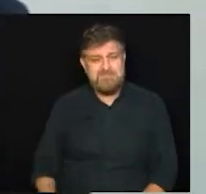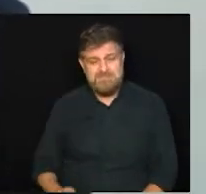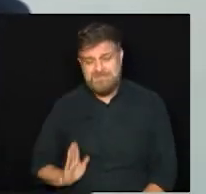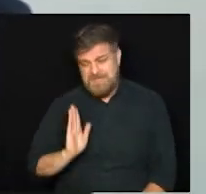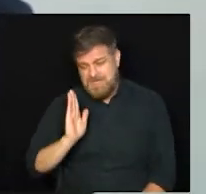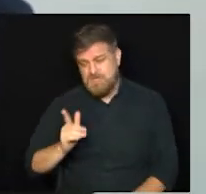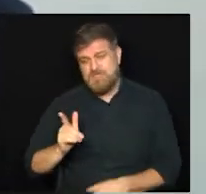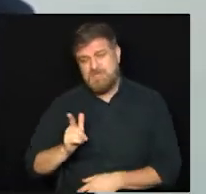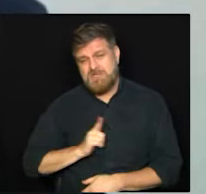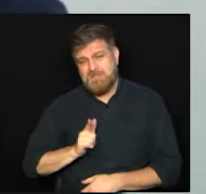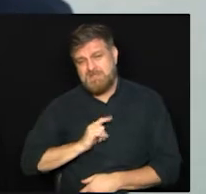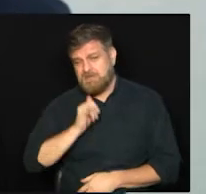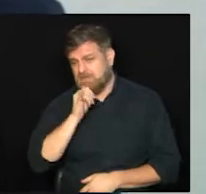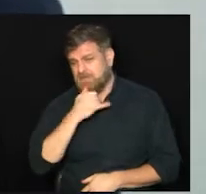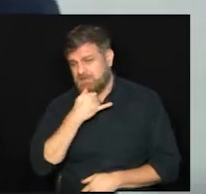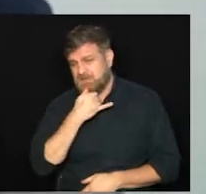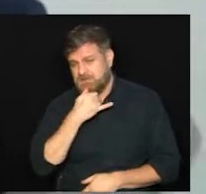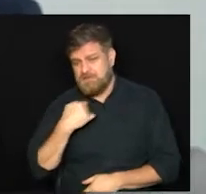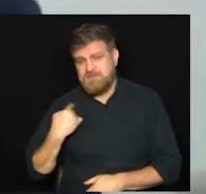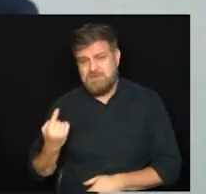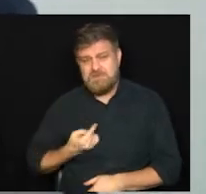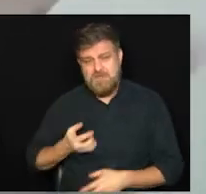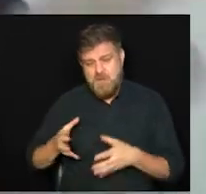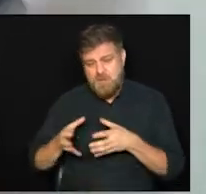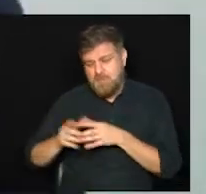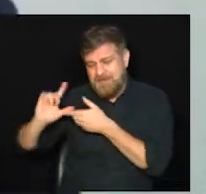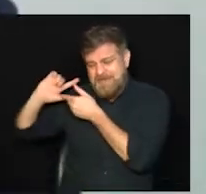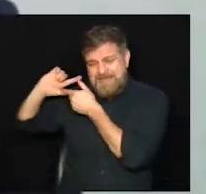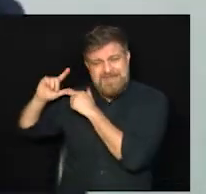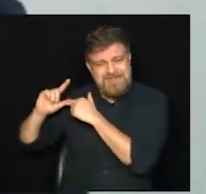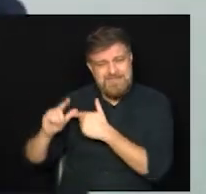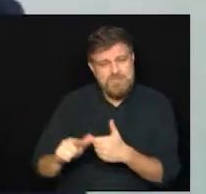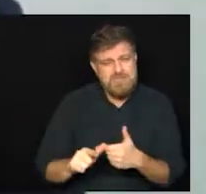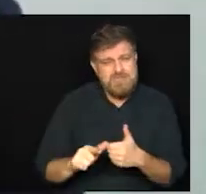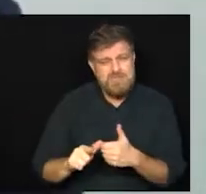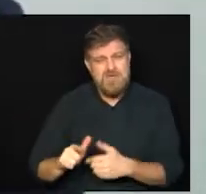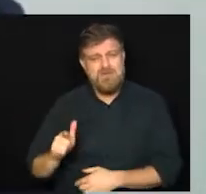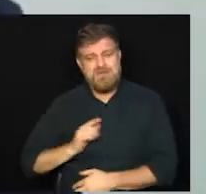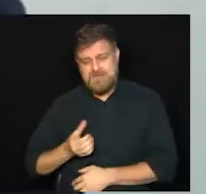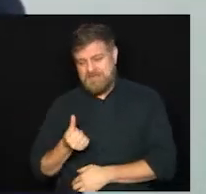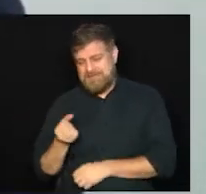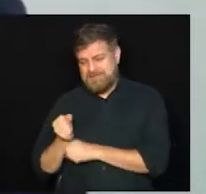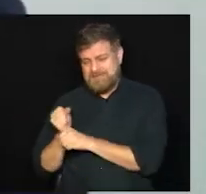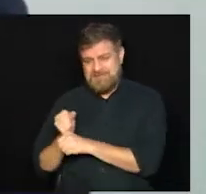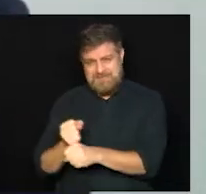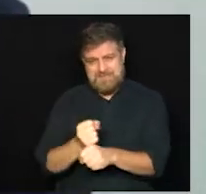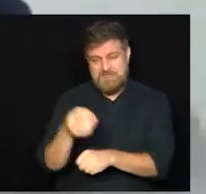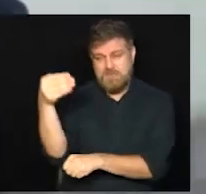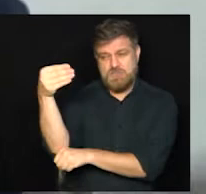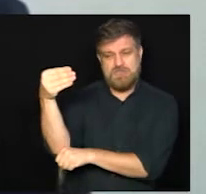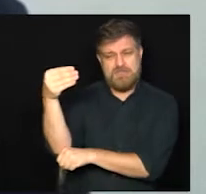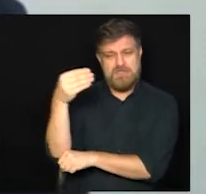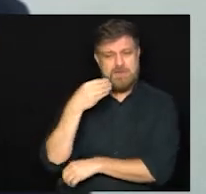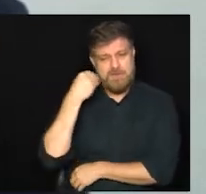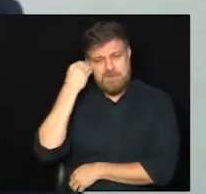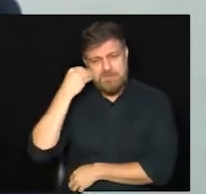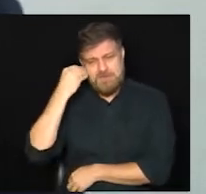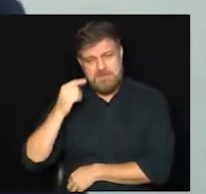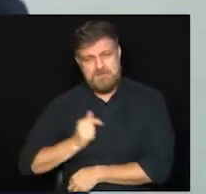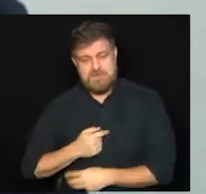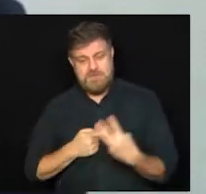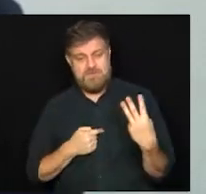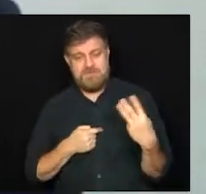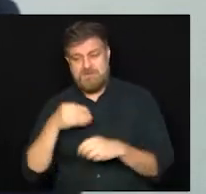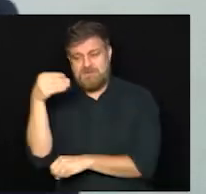tem, né, infelizmente, né, um grupo super tradicional, 60 anos de operação de hotel em Campinas, tinham 3 hotéis e